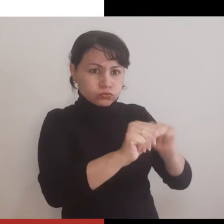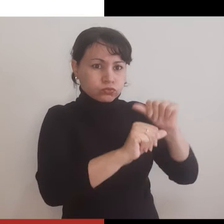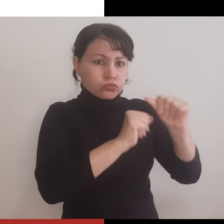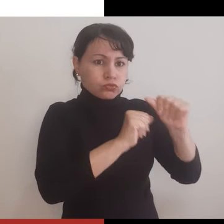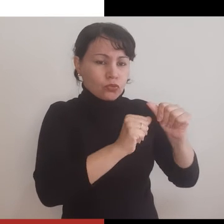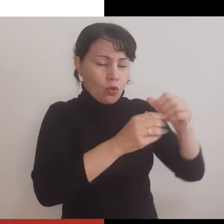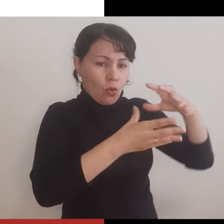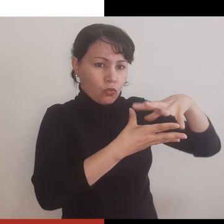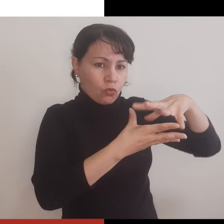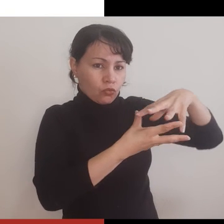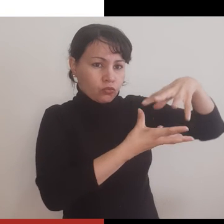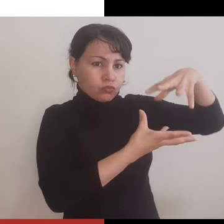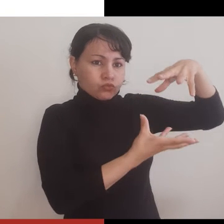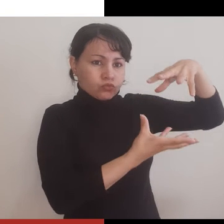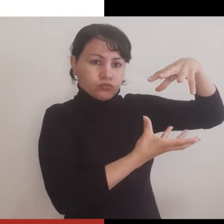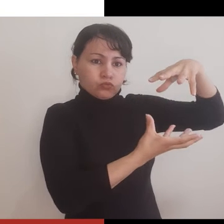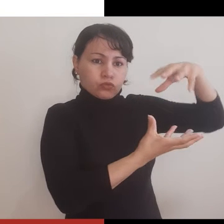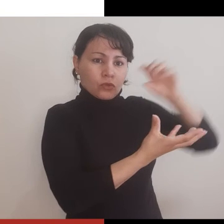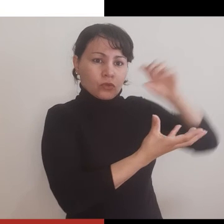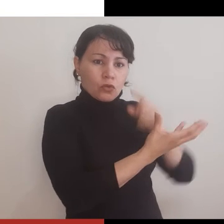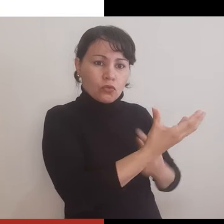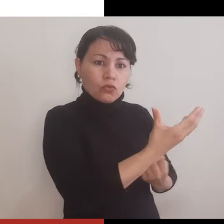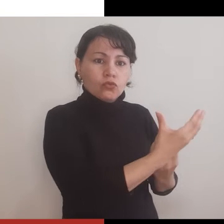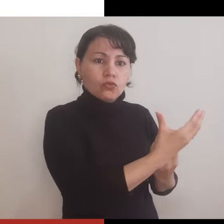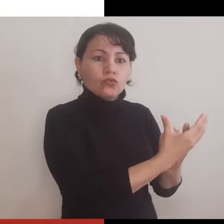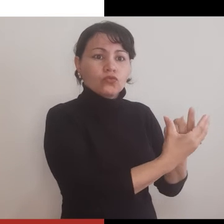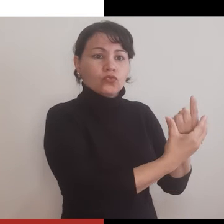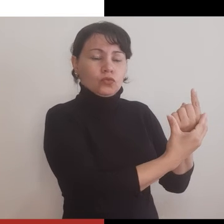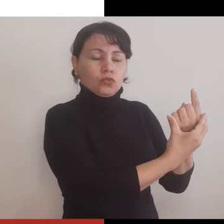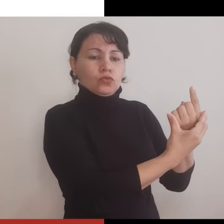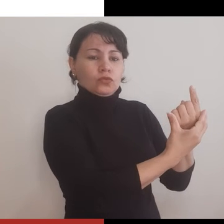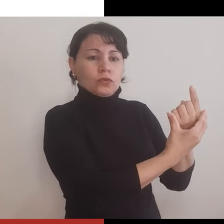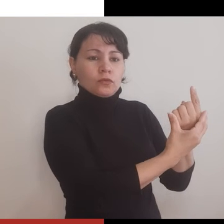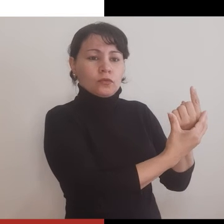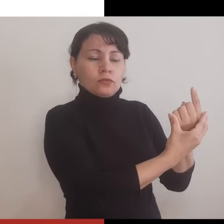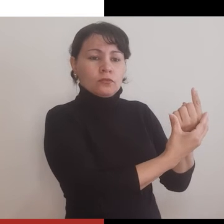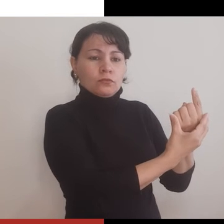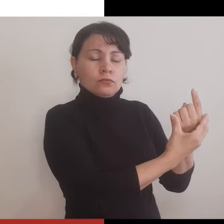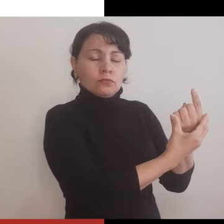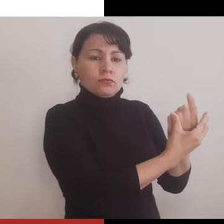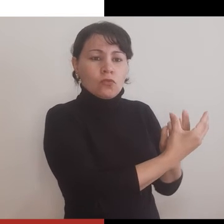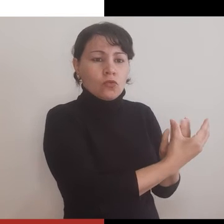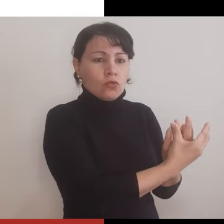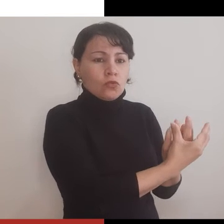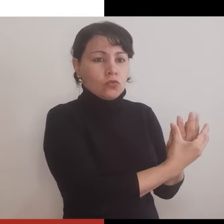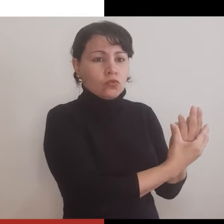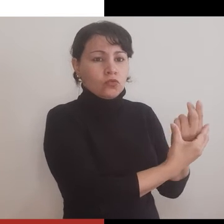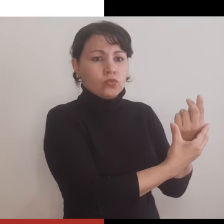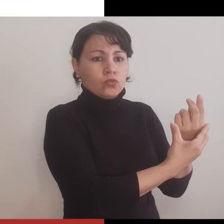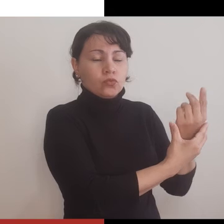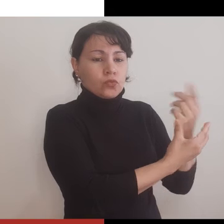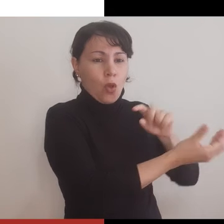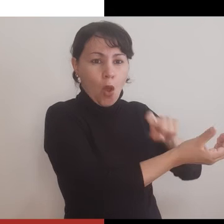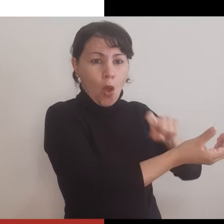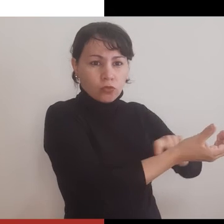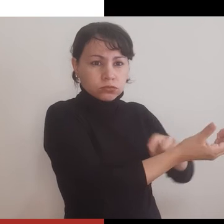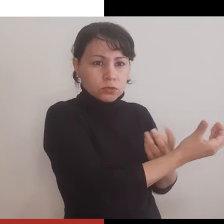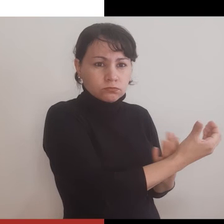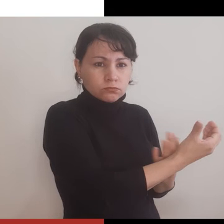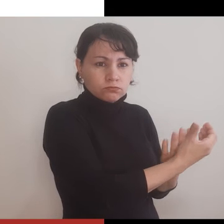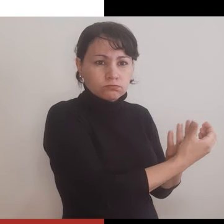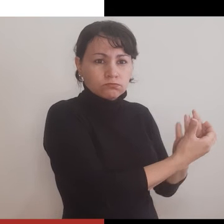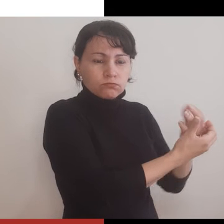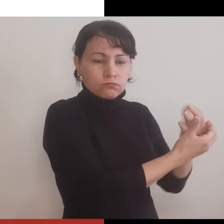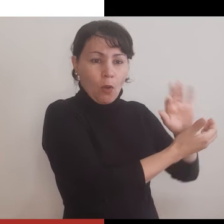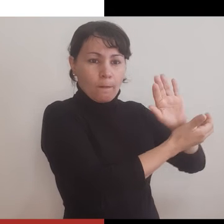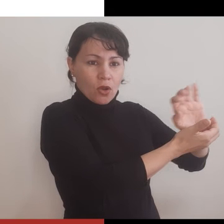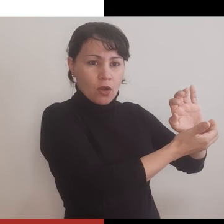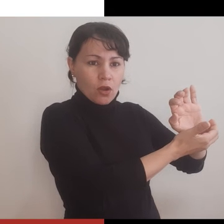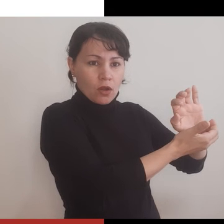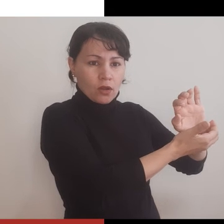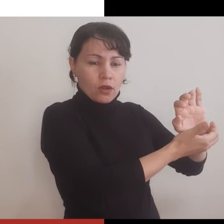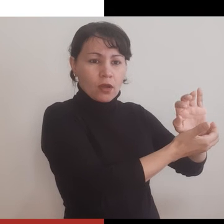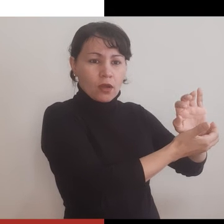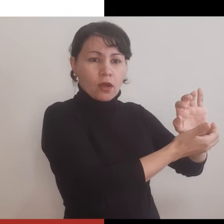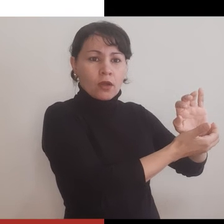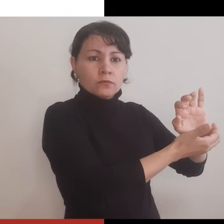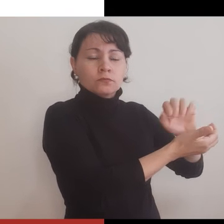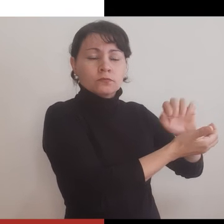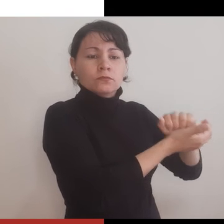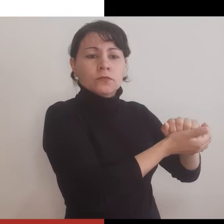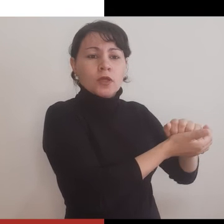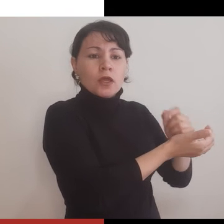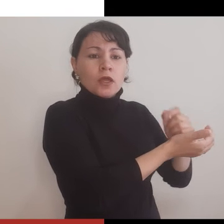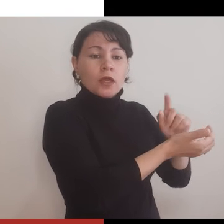bomba, aonde essa bomba ela vai armazenar e em